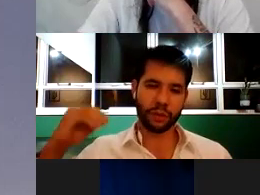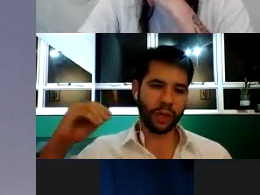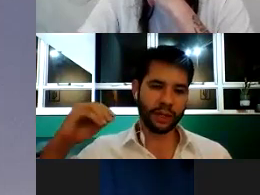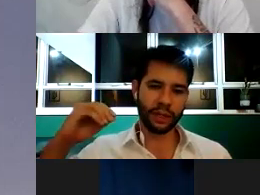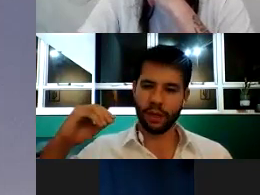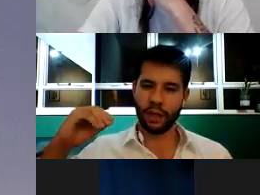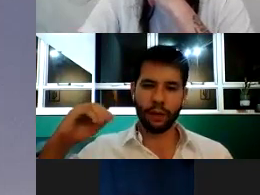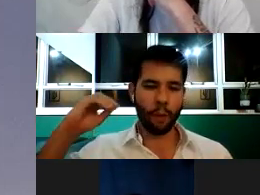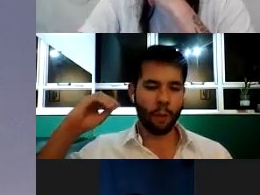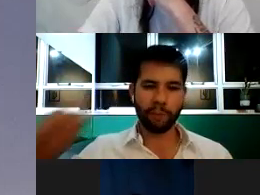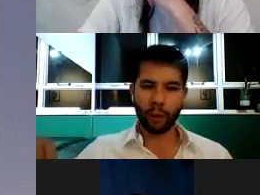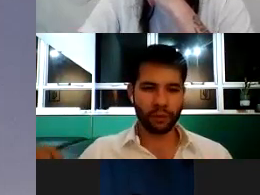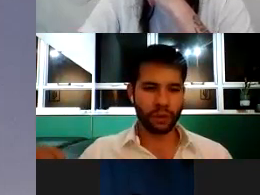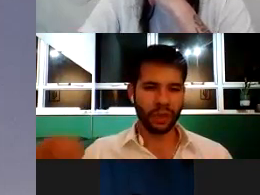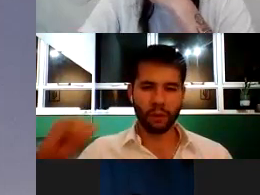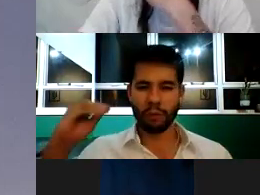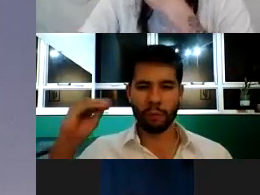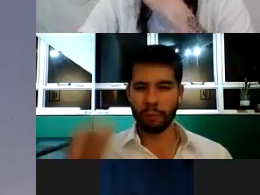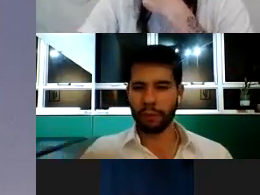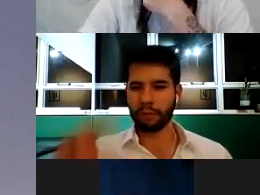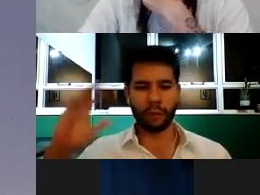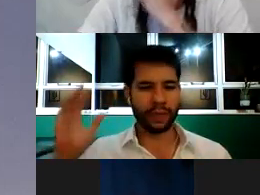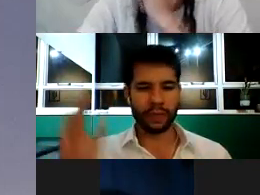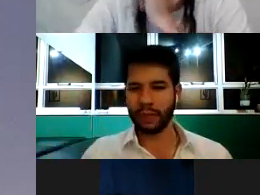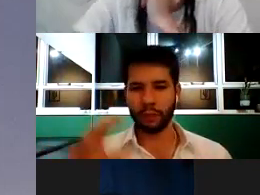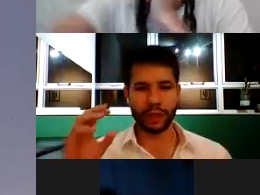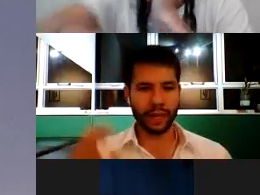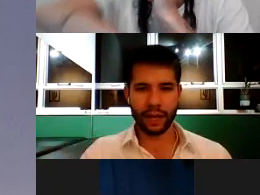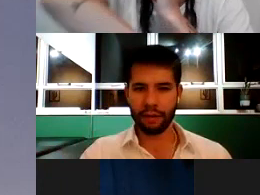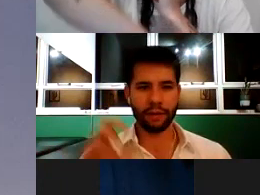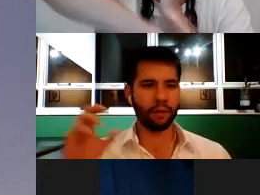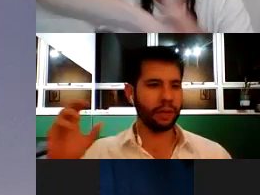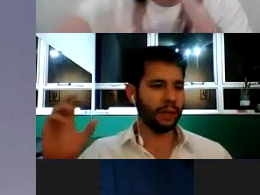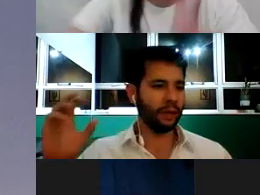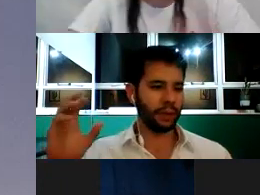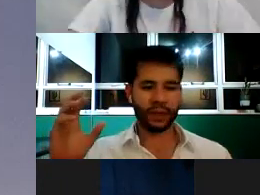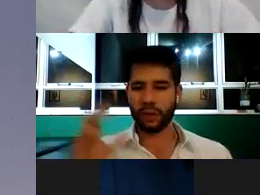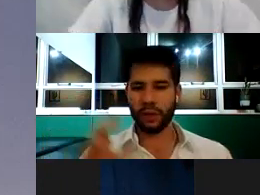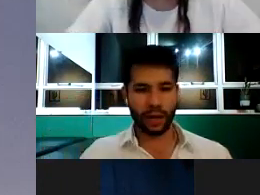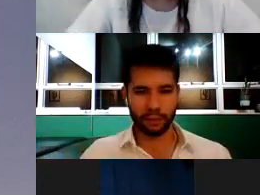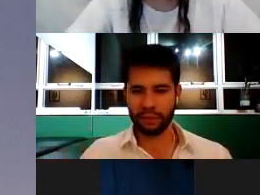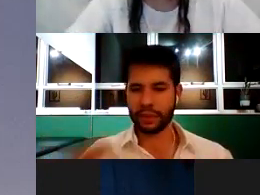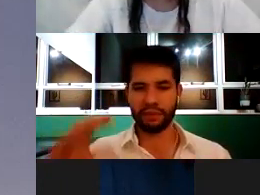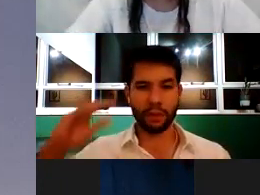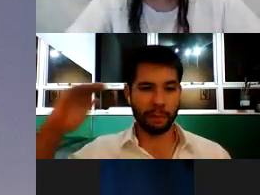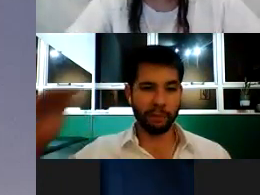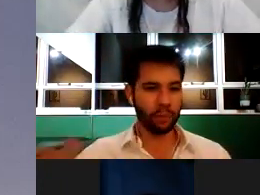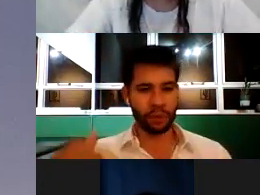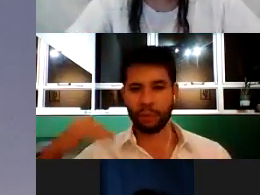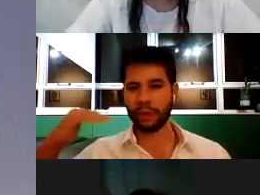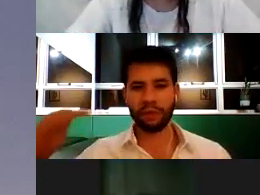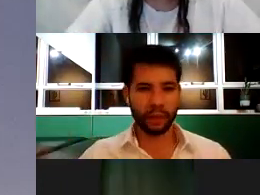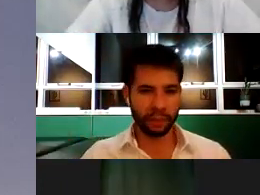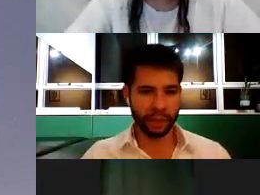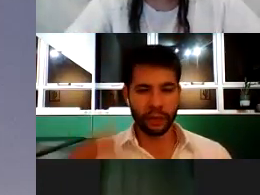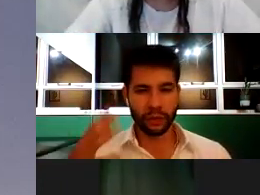processo de estimulação como uma ponte, não como um problema, um empecilho, uma tarefa, uma coisa chata para fazer. Foi uma ponte